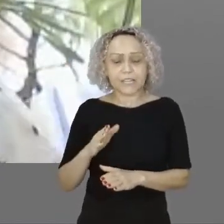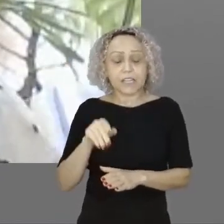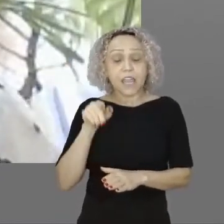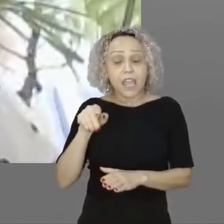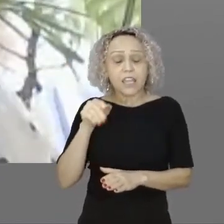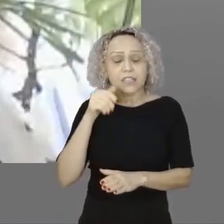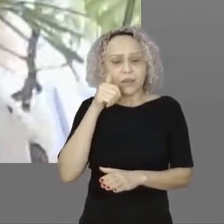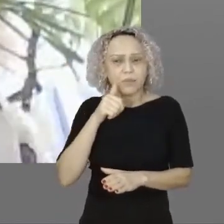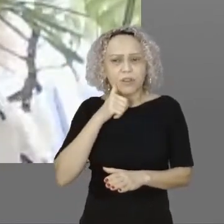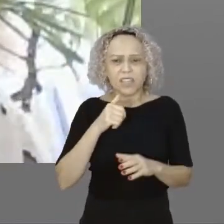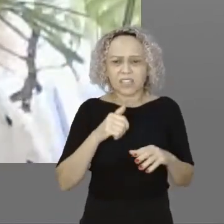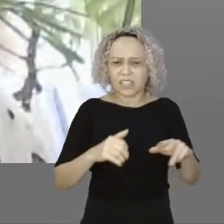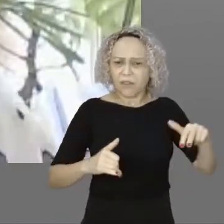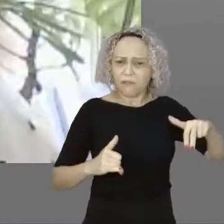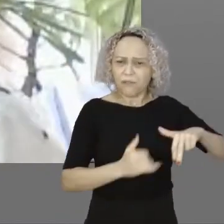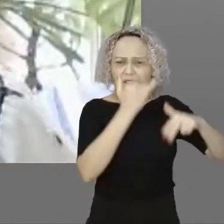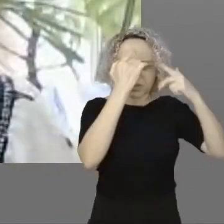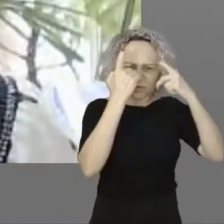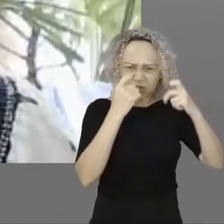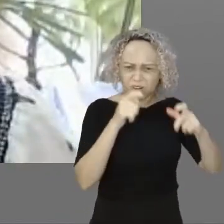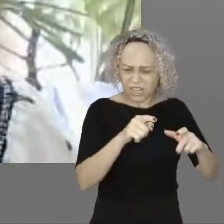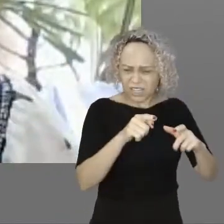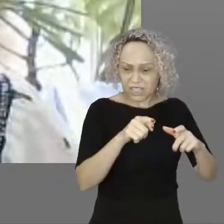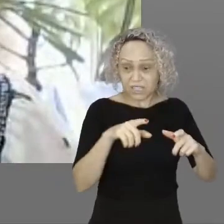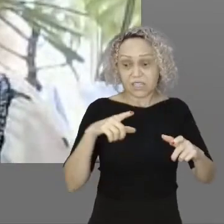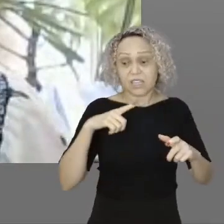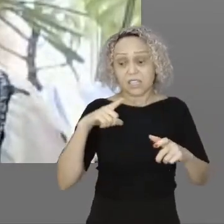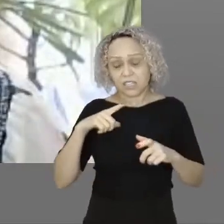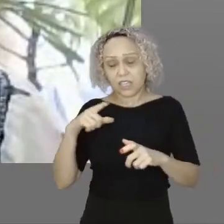Todas essas ações que